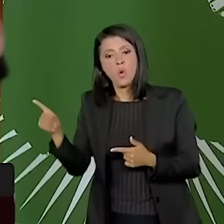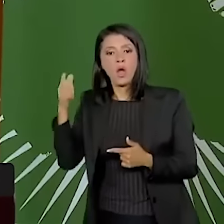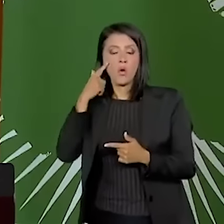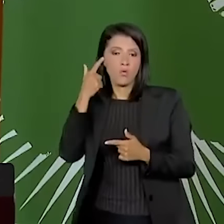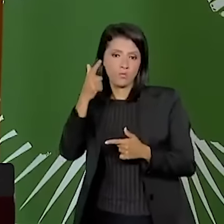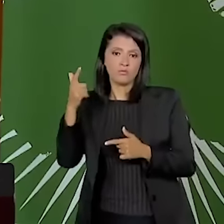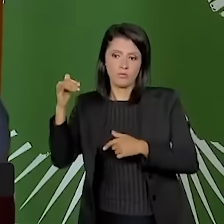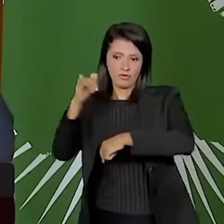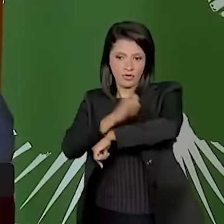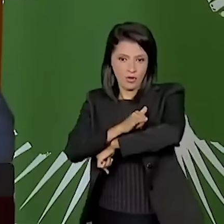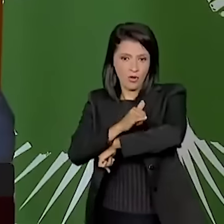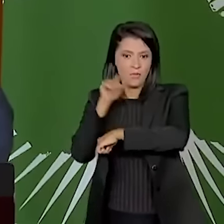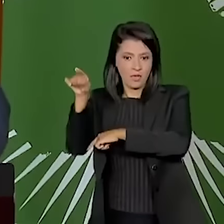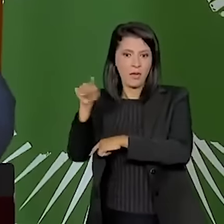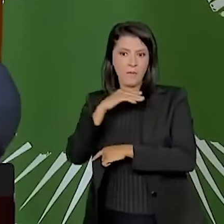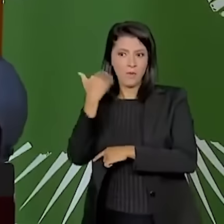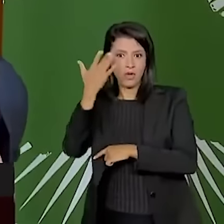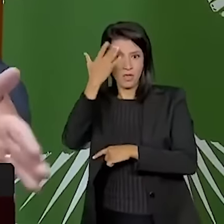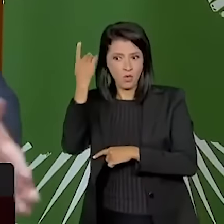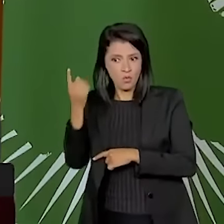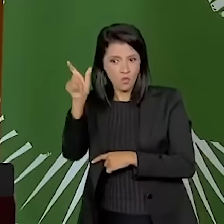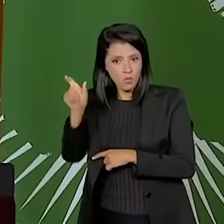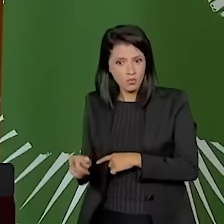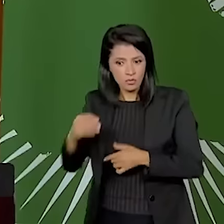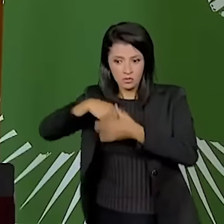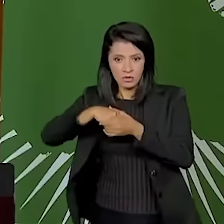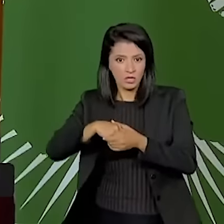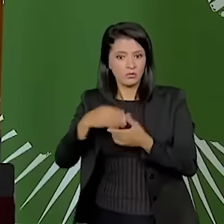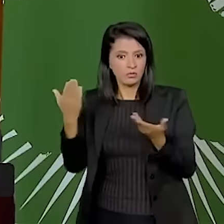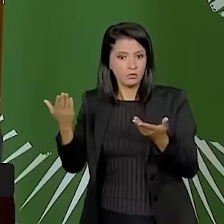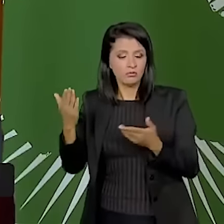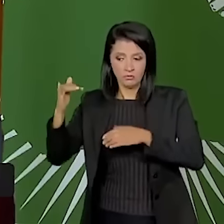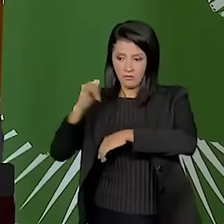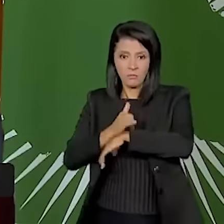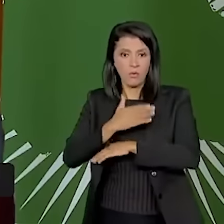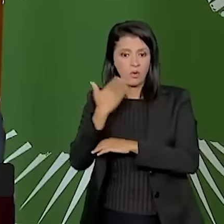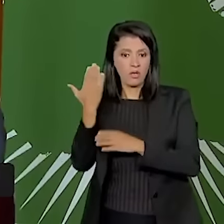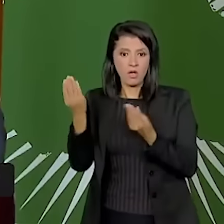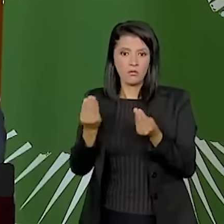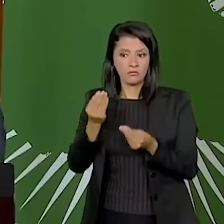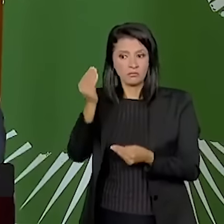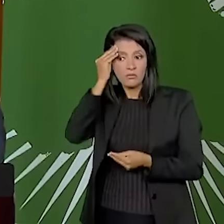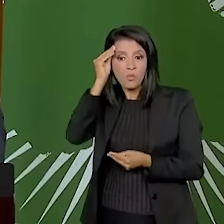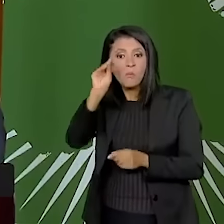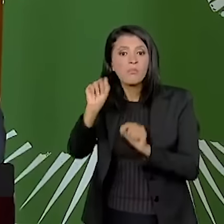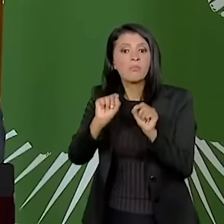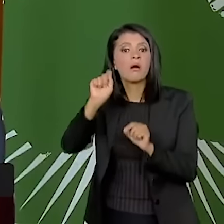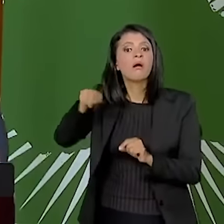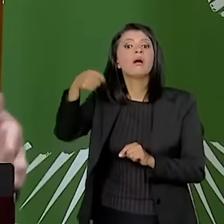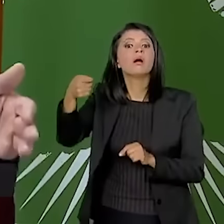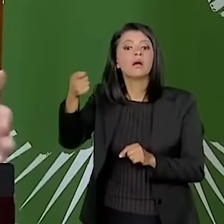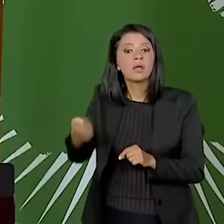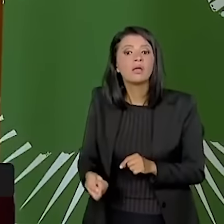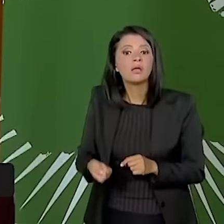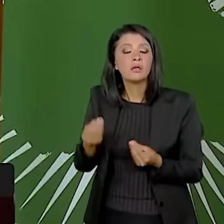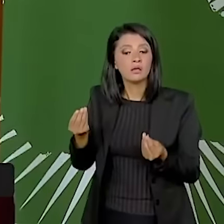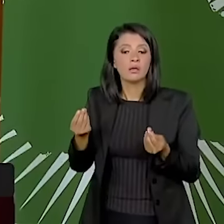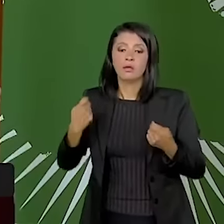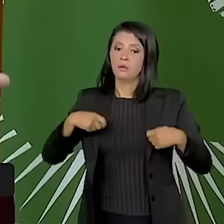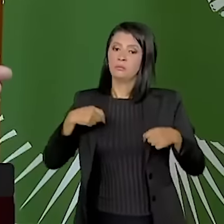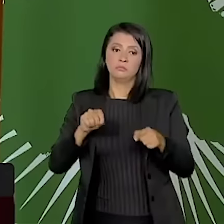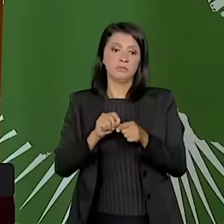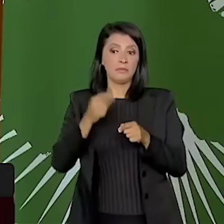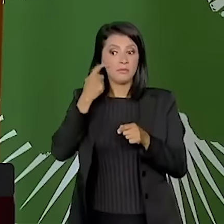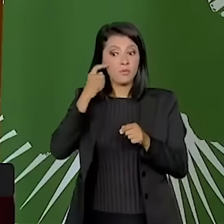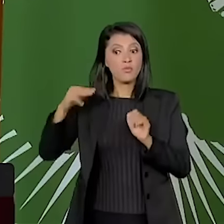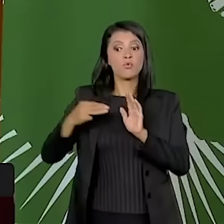trazer a delegação brasileira. Vocês sabem que um rapaz morreu dentro do avião. Sabe, a gente vai culpar quem? Tem que fazer a perícia para depois